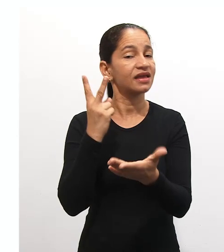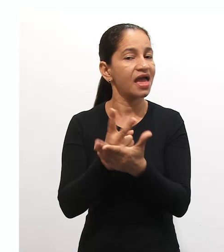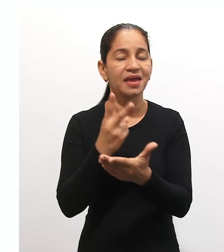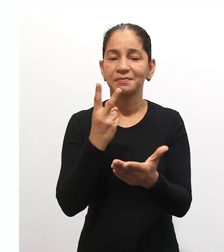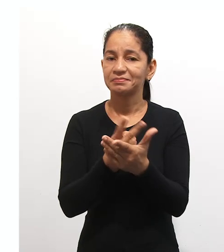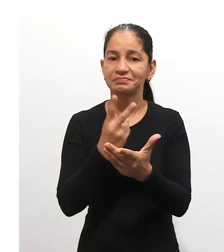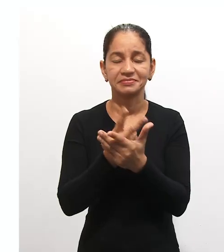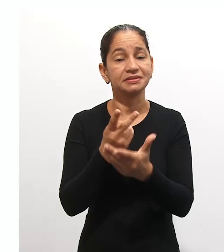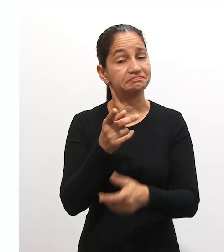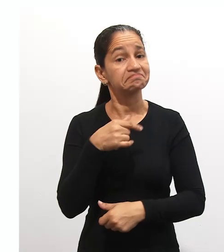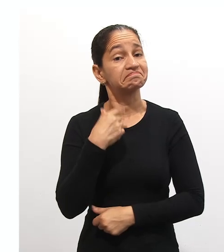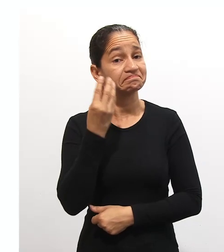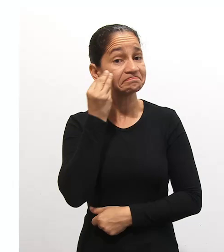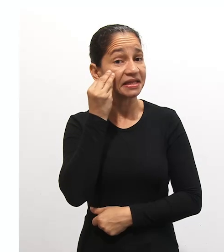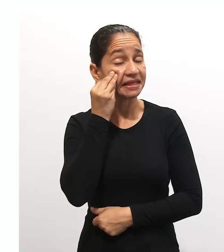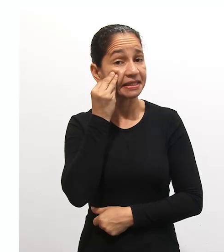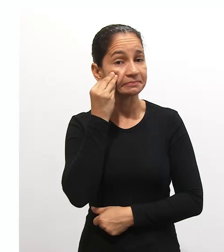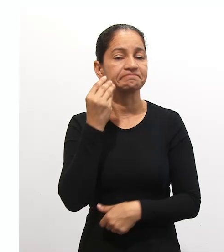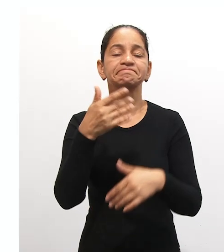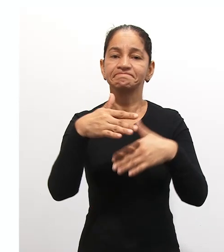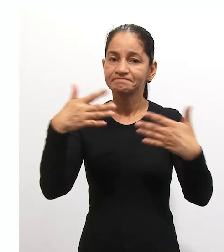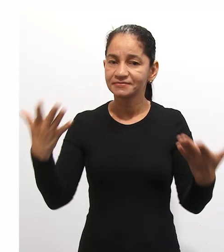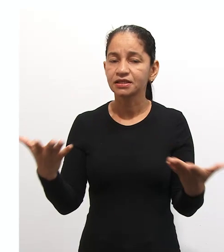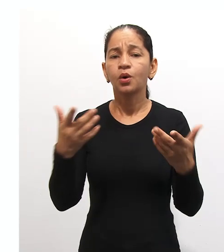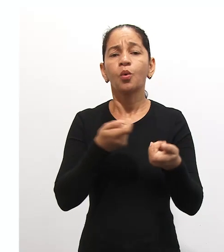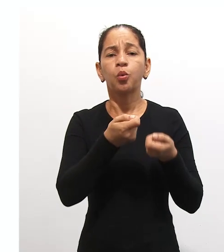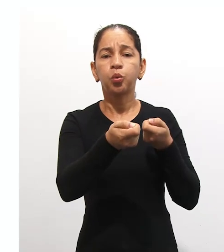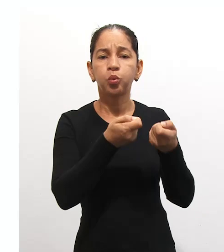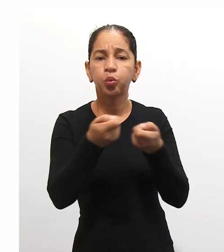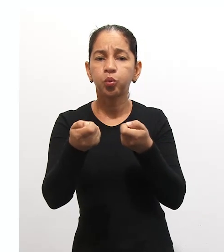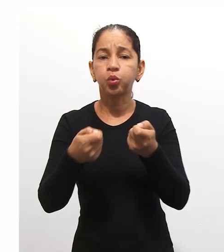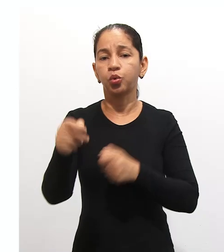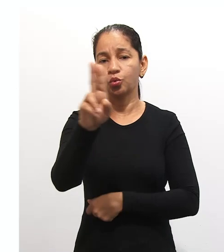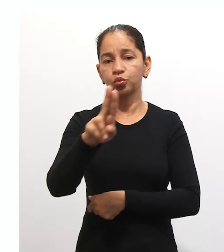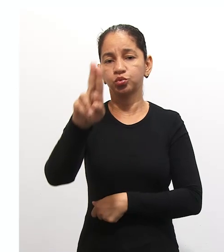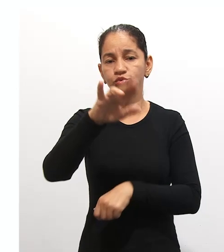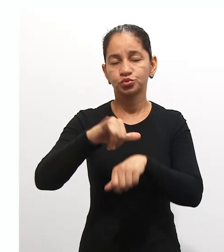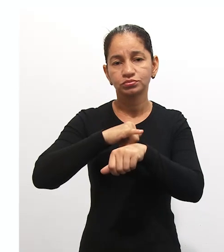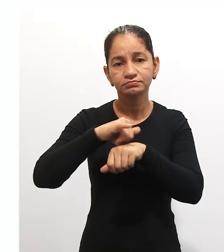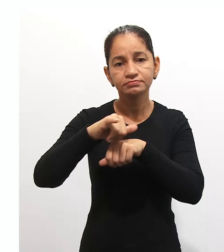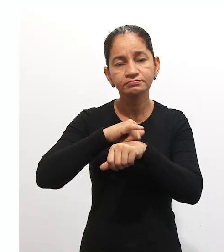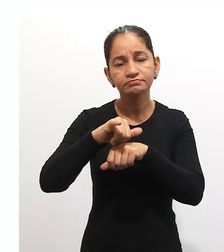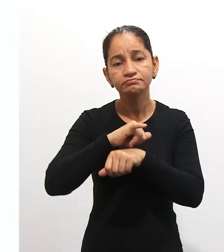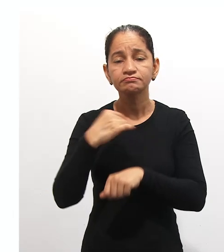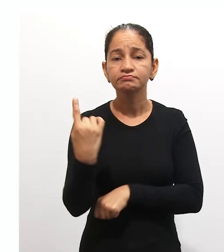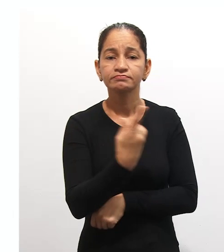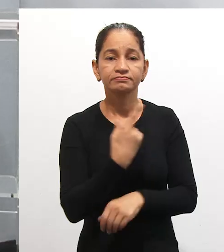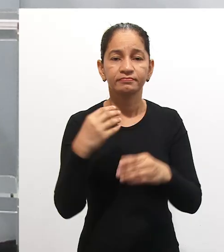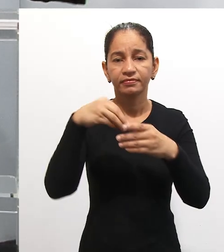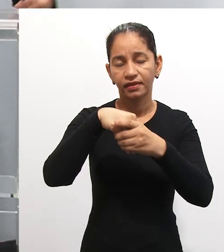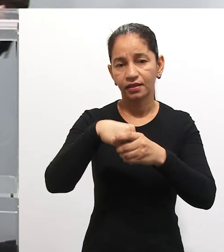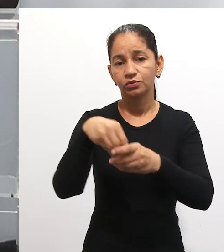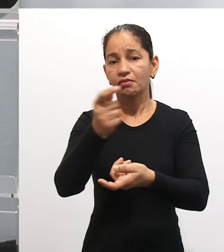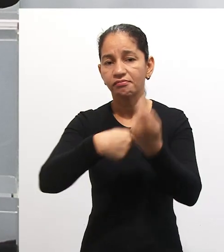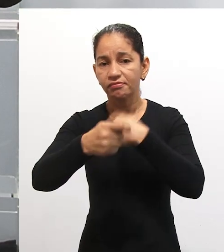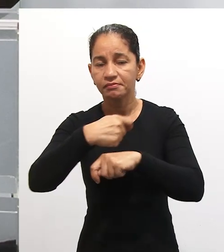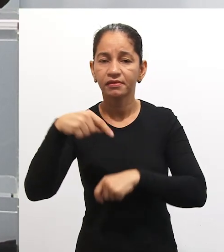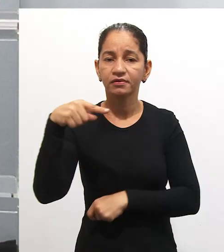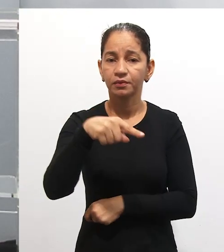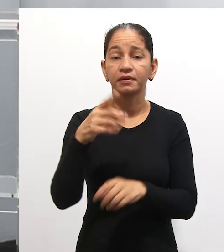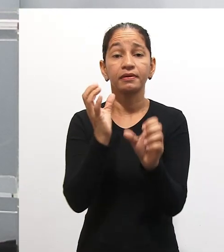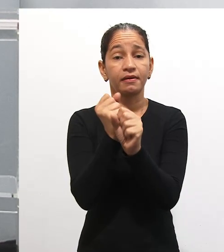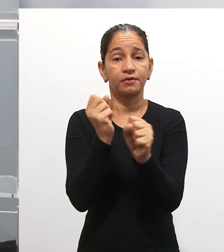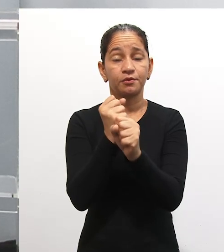as ferramentas do controle gerencial. Que ferramentas são essas que o